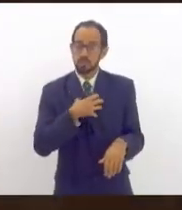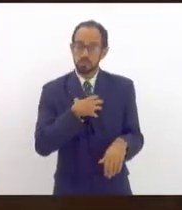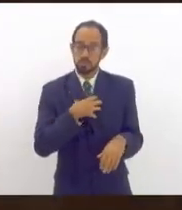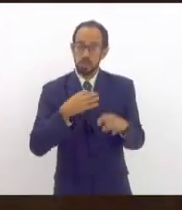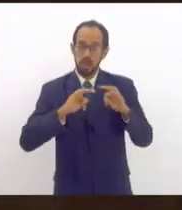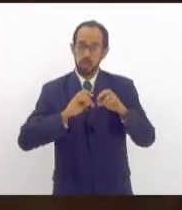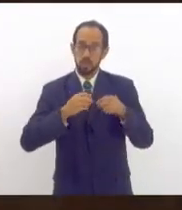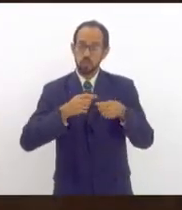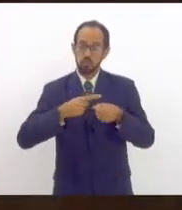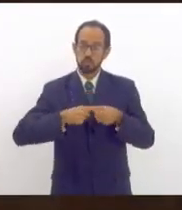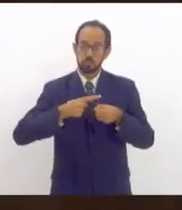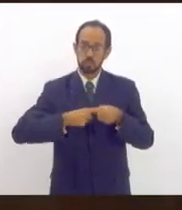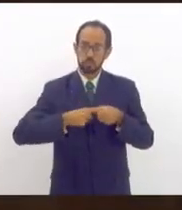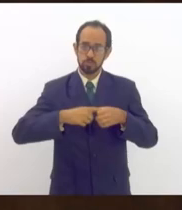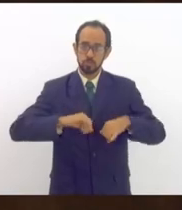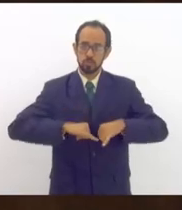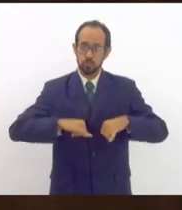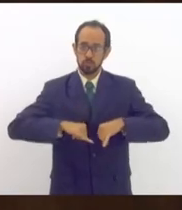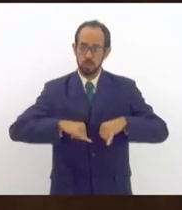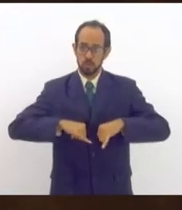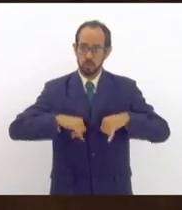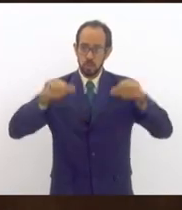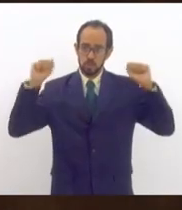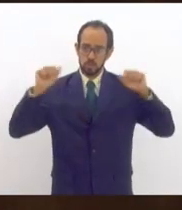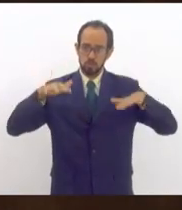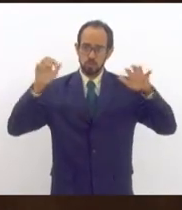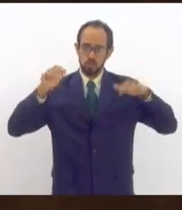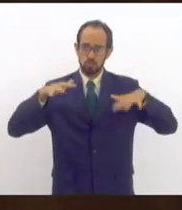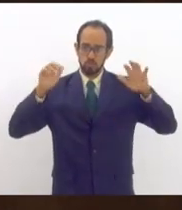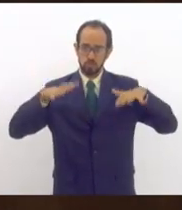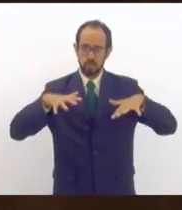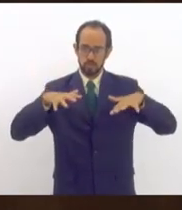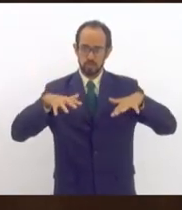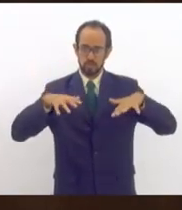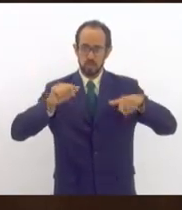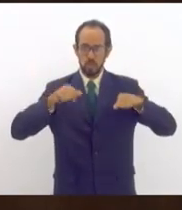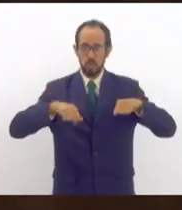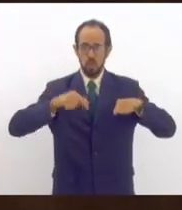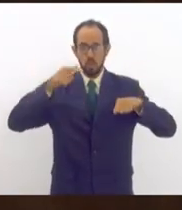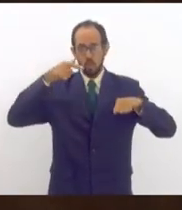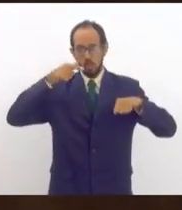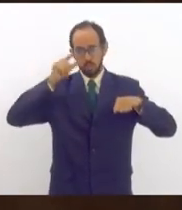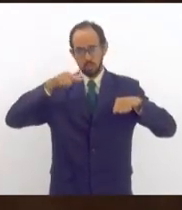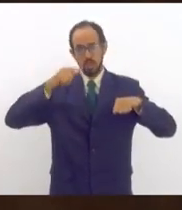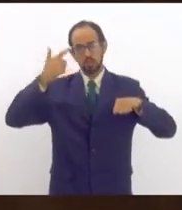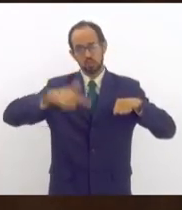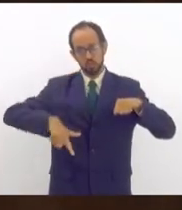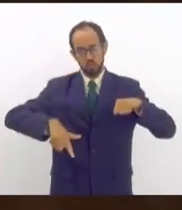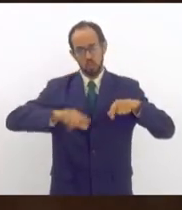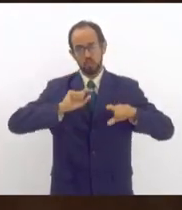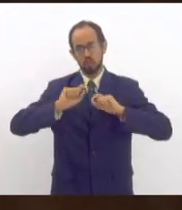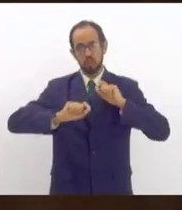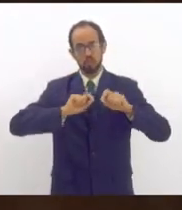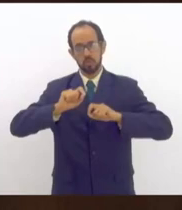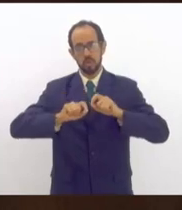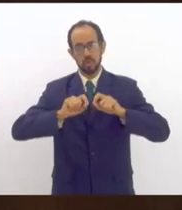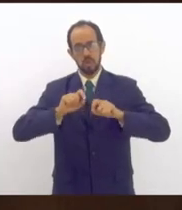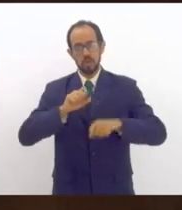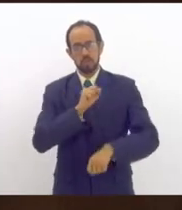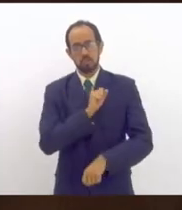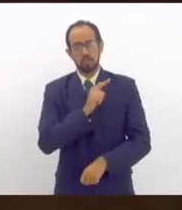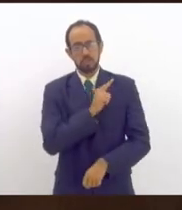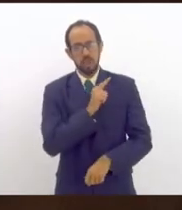municípios que têm sofrido com essas com as fortes chuvas ontem mais uma vez são uma sala